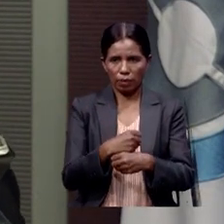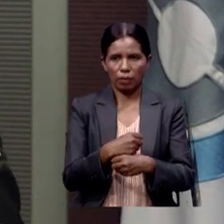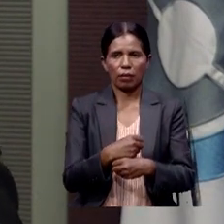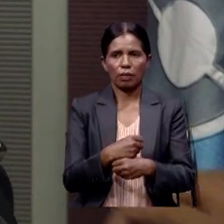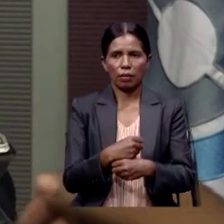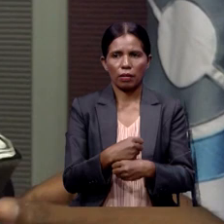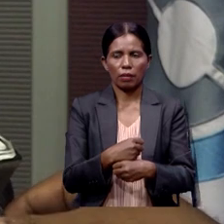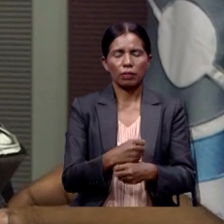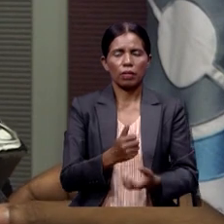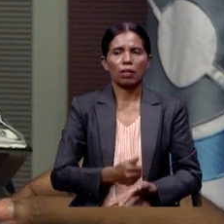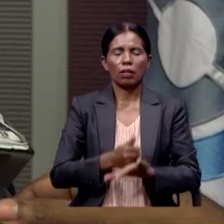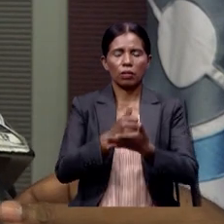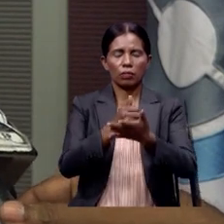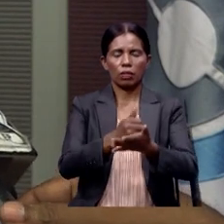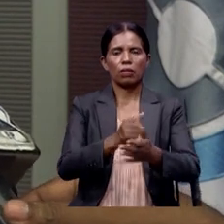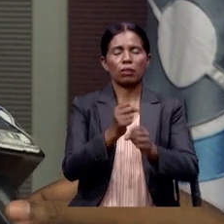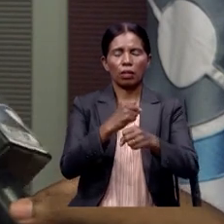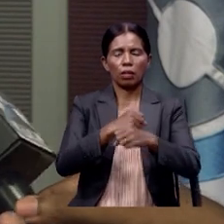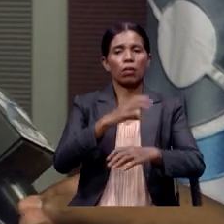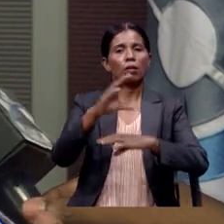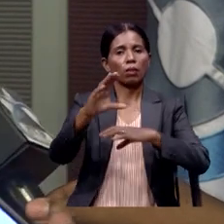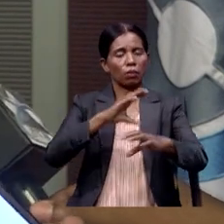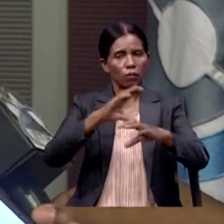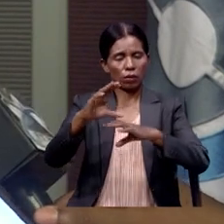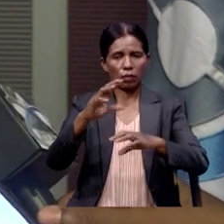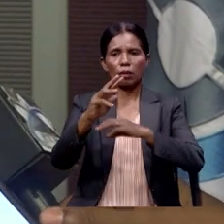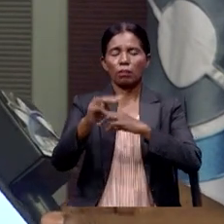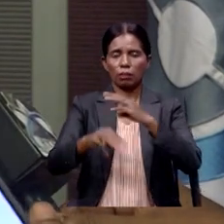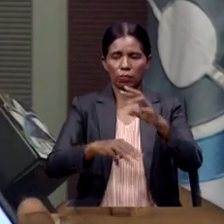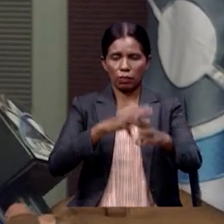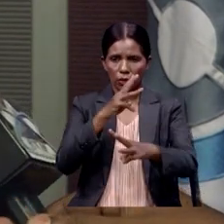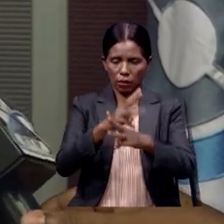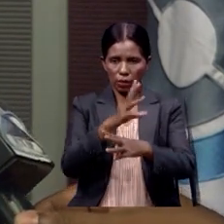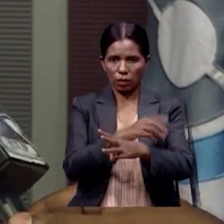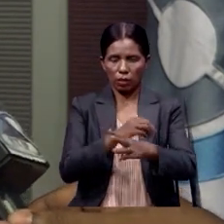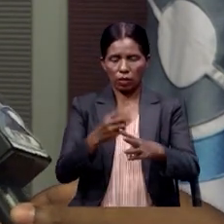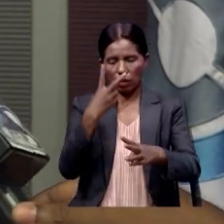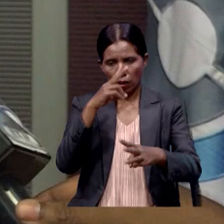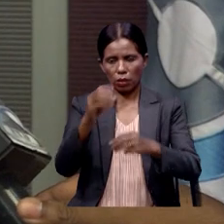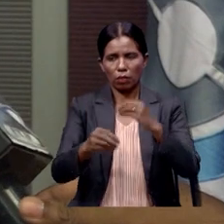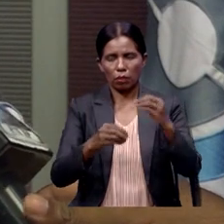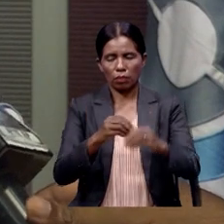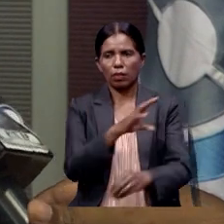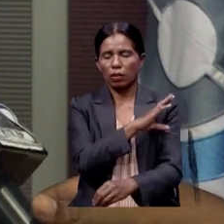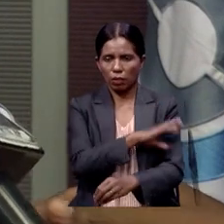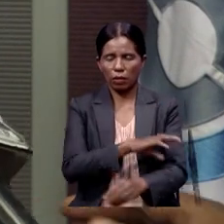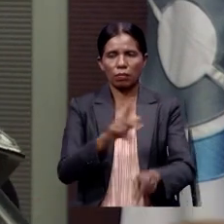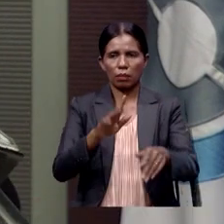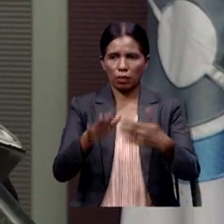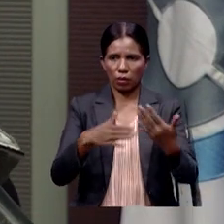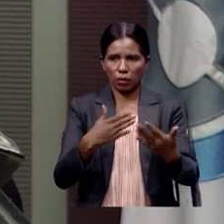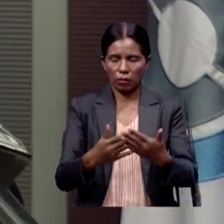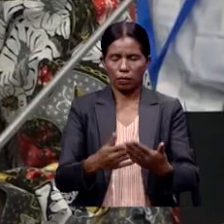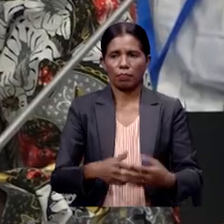e facilitar o comércio mundial, mas sem descurar, obviamente, o controle e a segurança dos cidadãos e das nossas